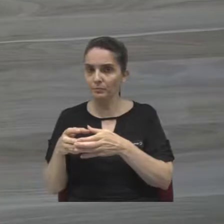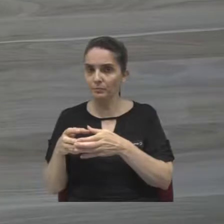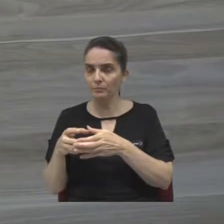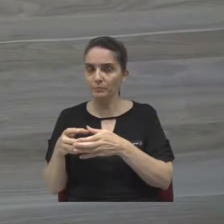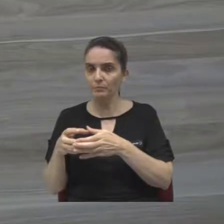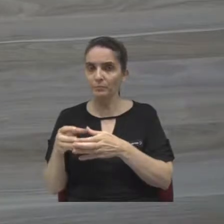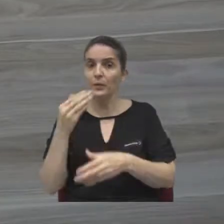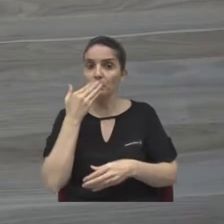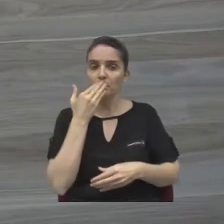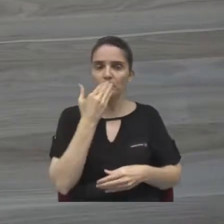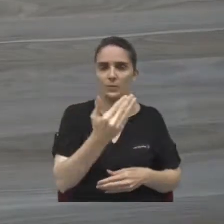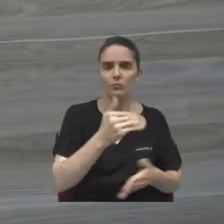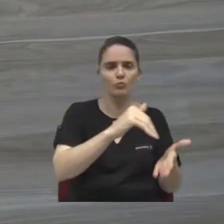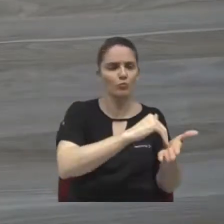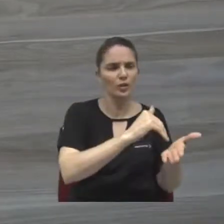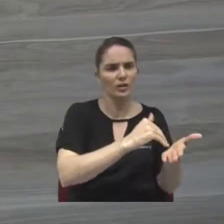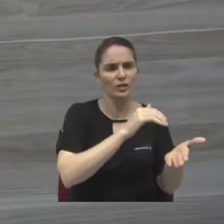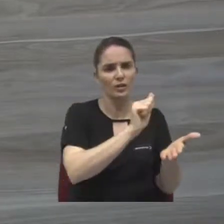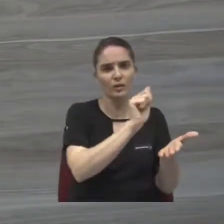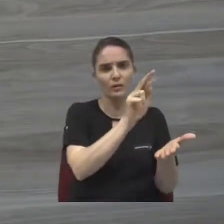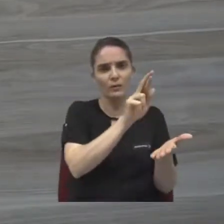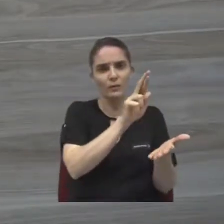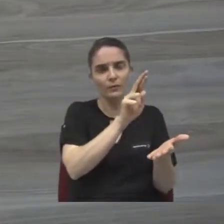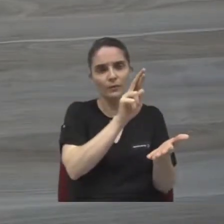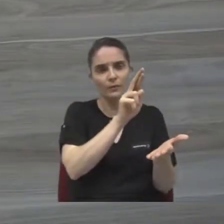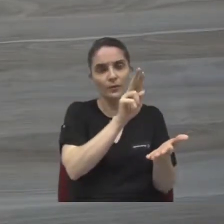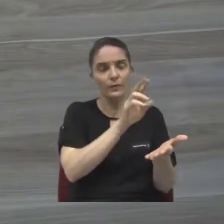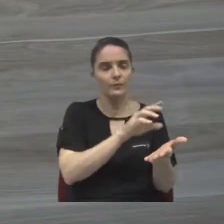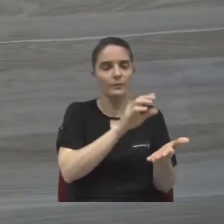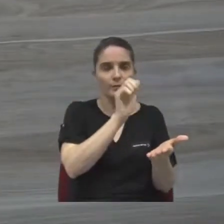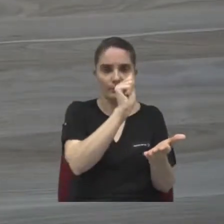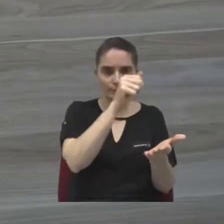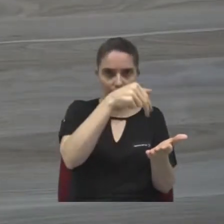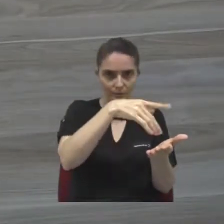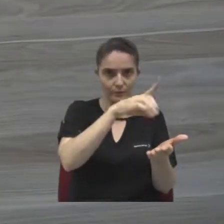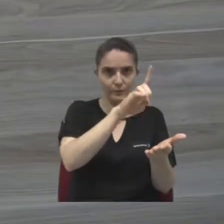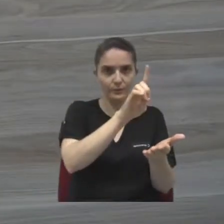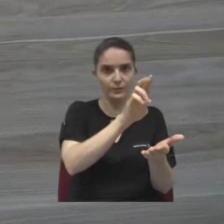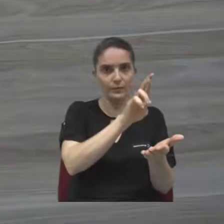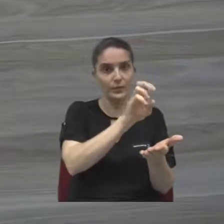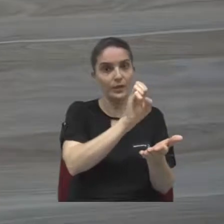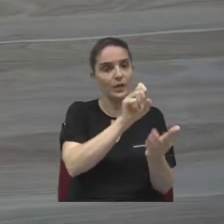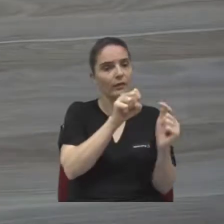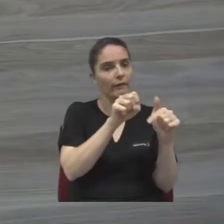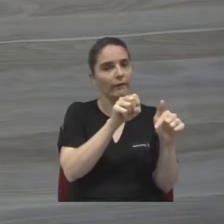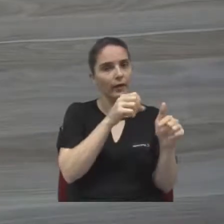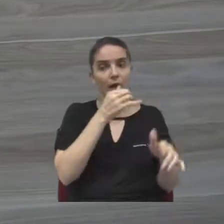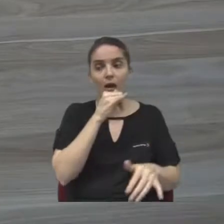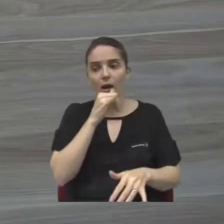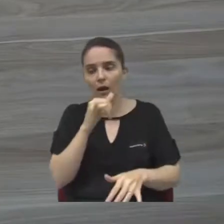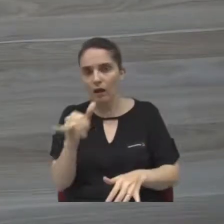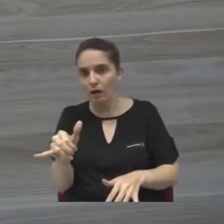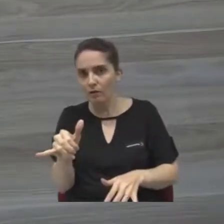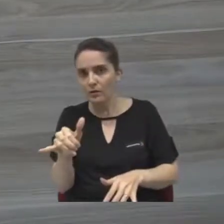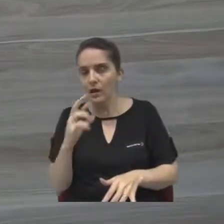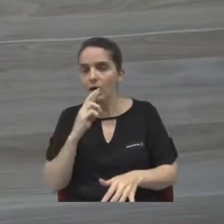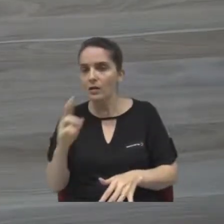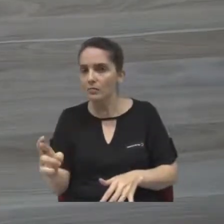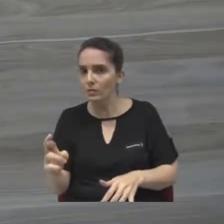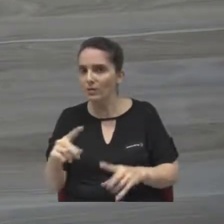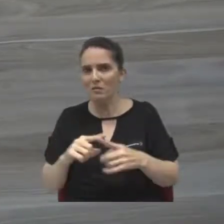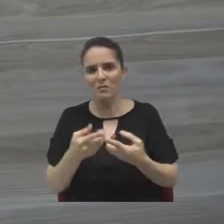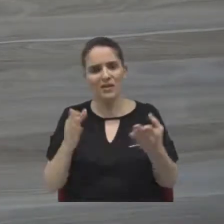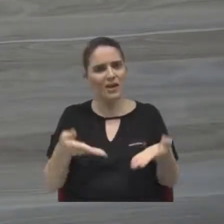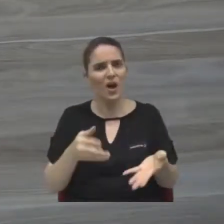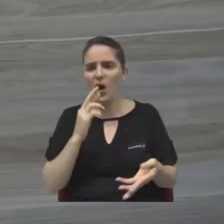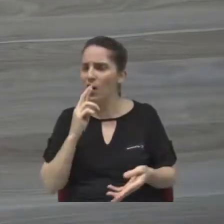reiterei o pedido para que o secretário André pudesse responder isso para a gente, mas não só respostas. Agora a cidade não precisa mais de